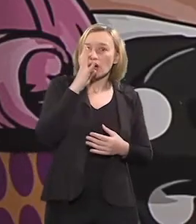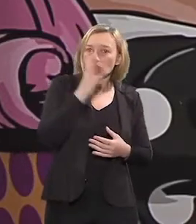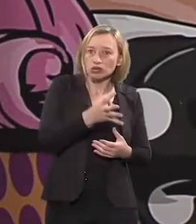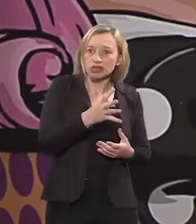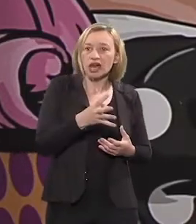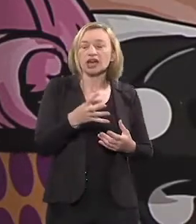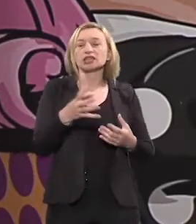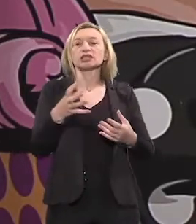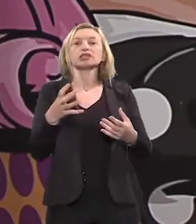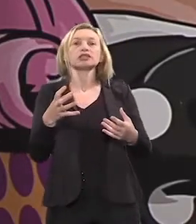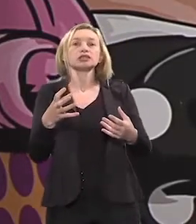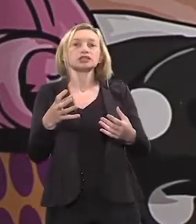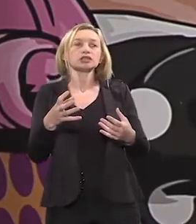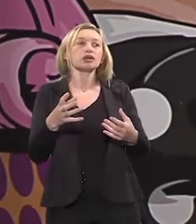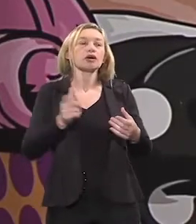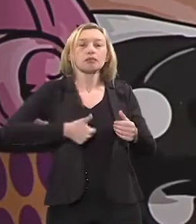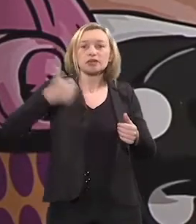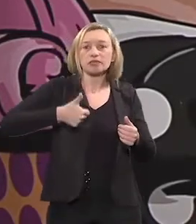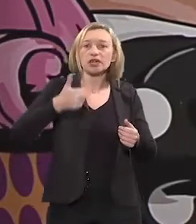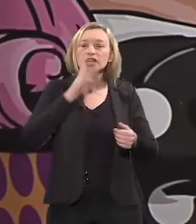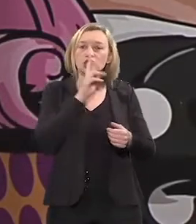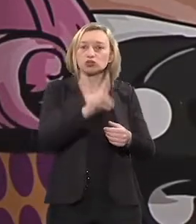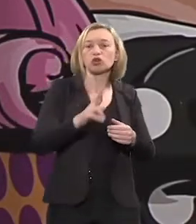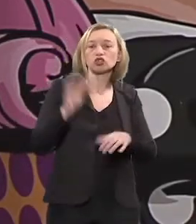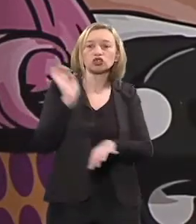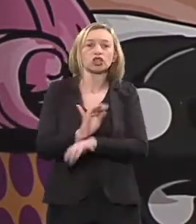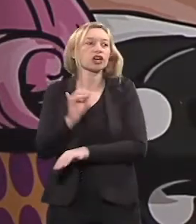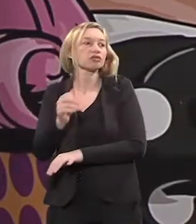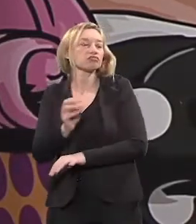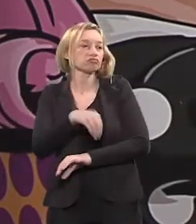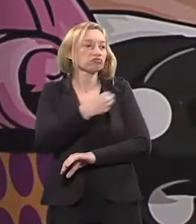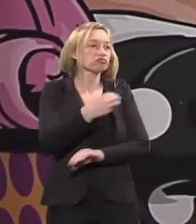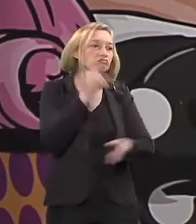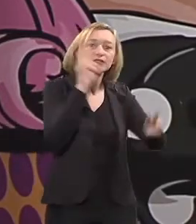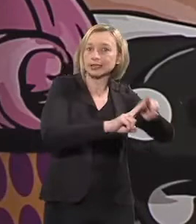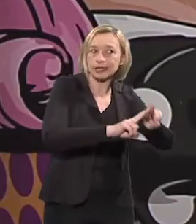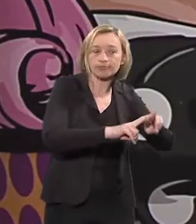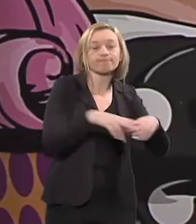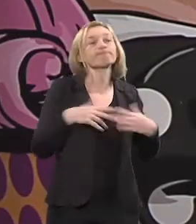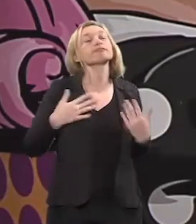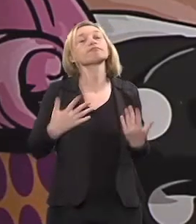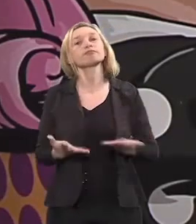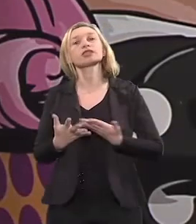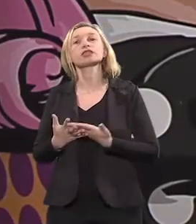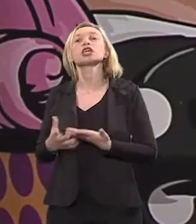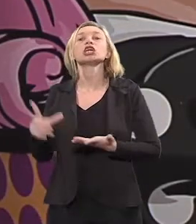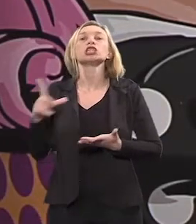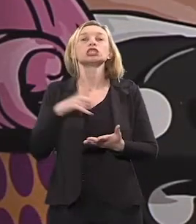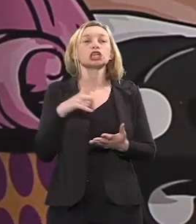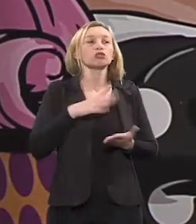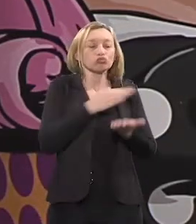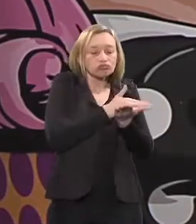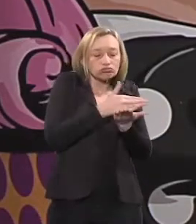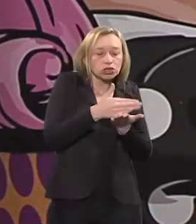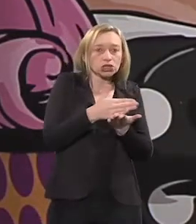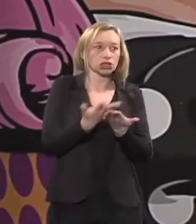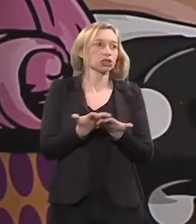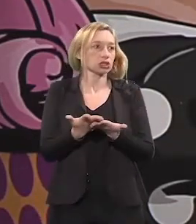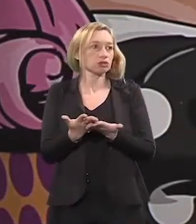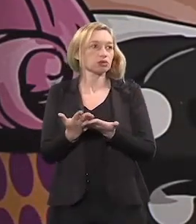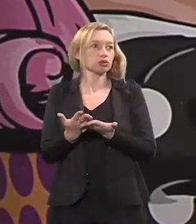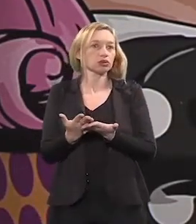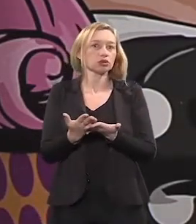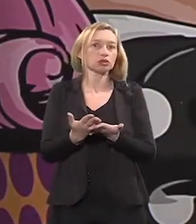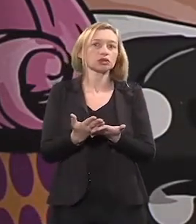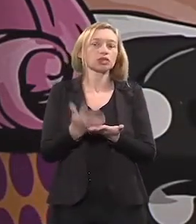algum crime, a primeira resposta que o Estado dá é de prender. E assim, nós temos um princípio